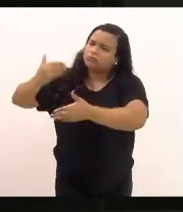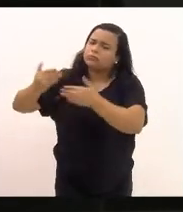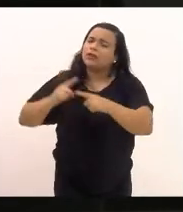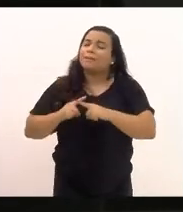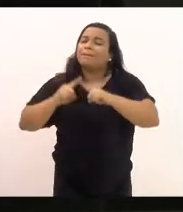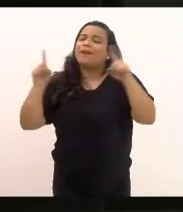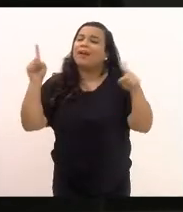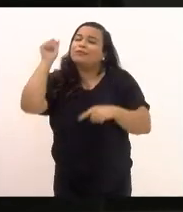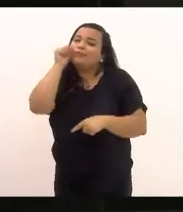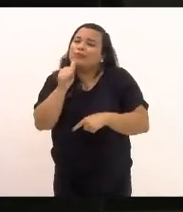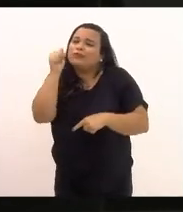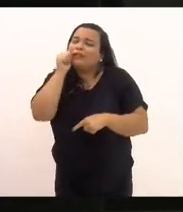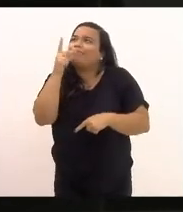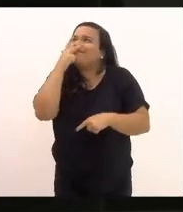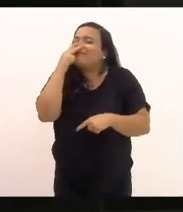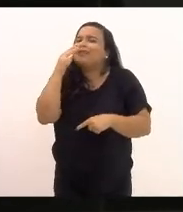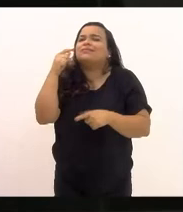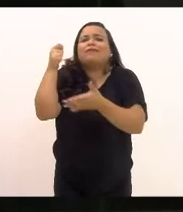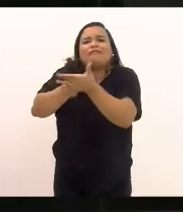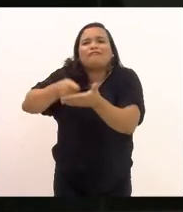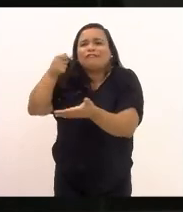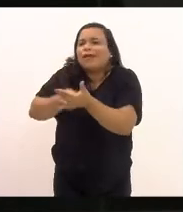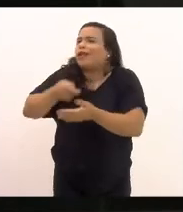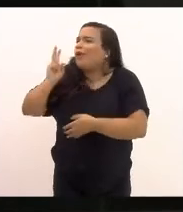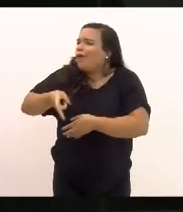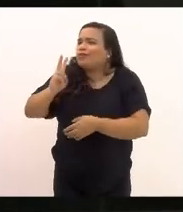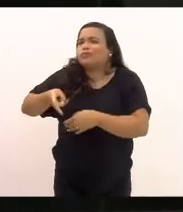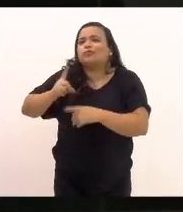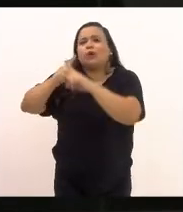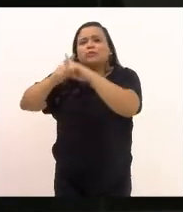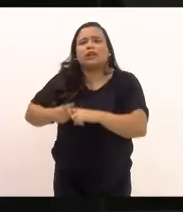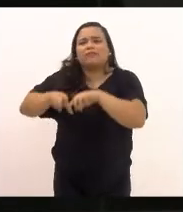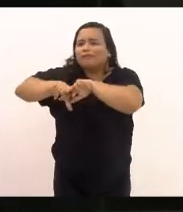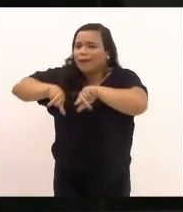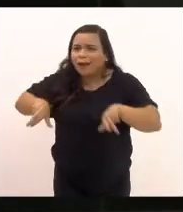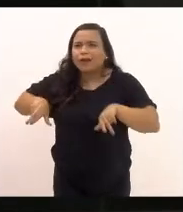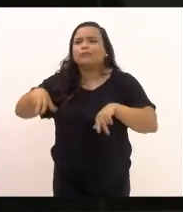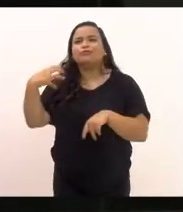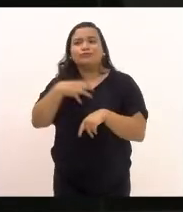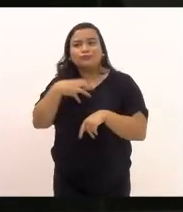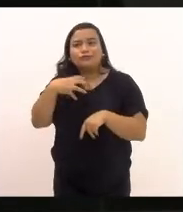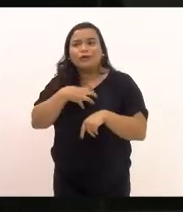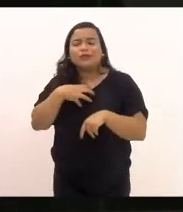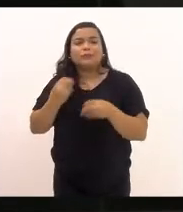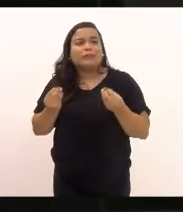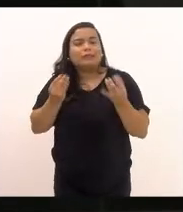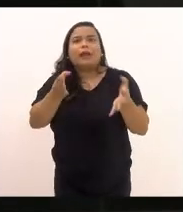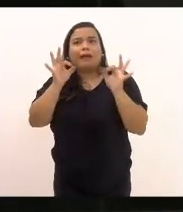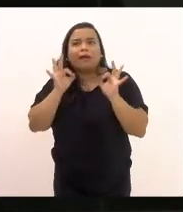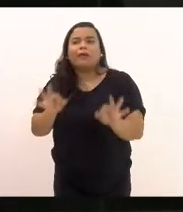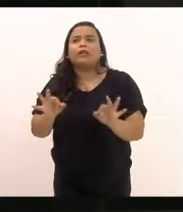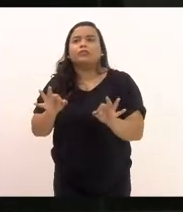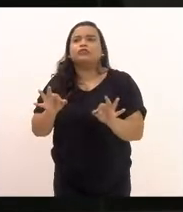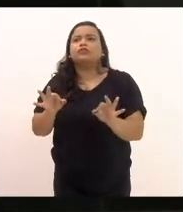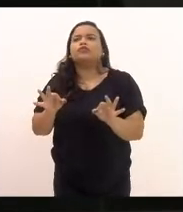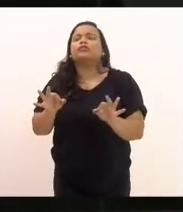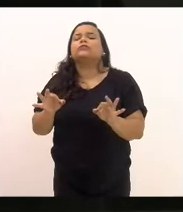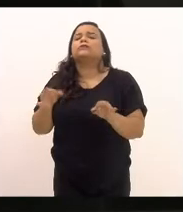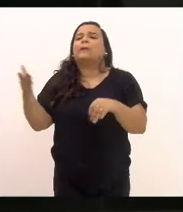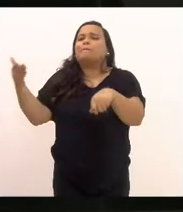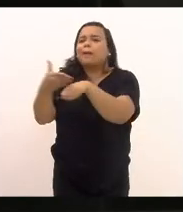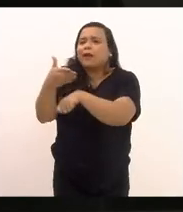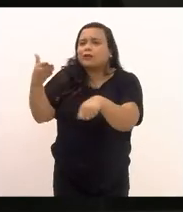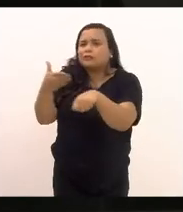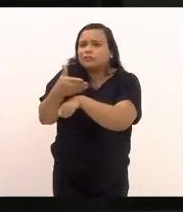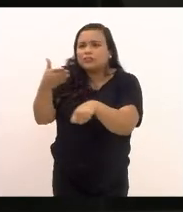mulheres ainda enfrentam muitos desafios de modo a garantir não só a